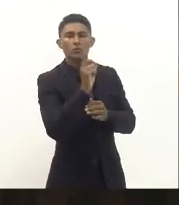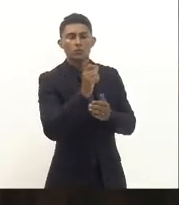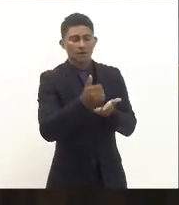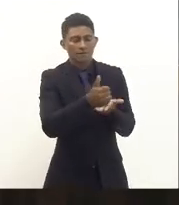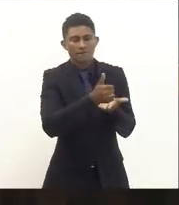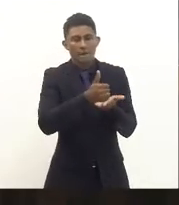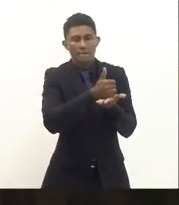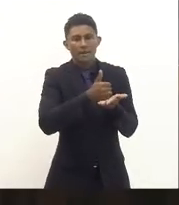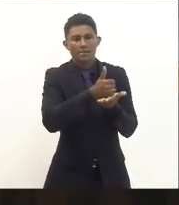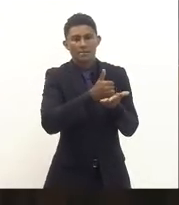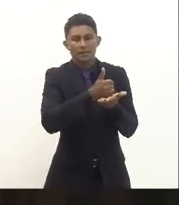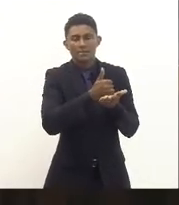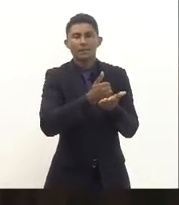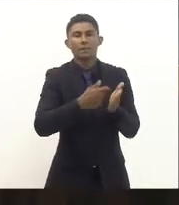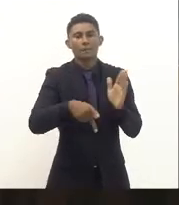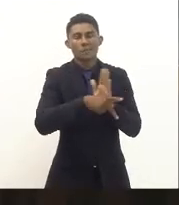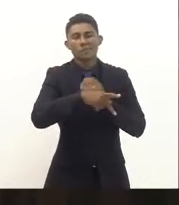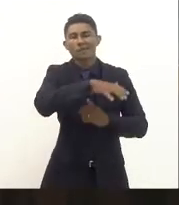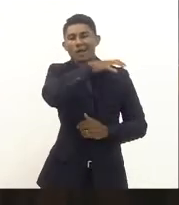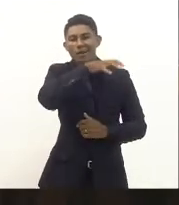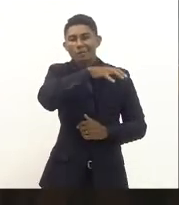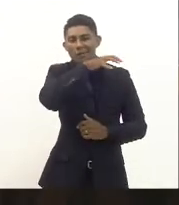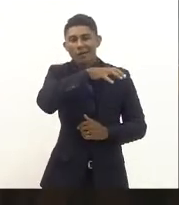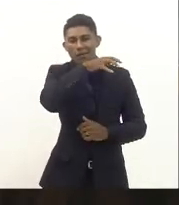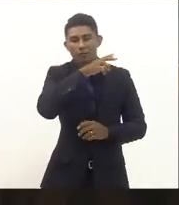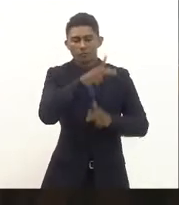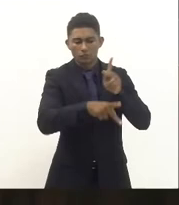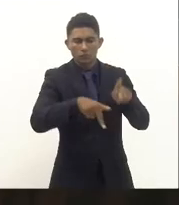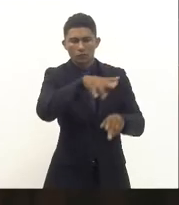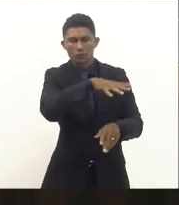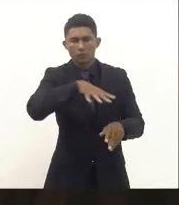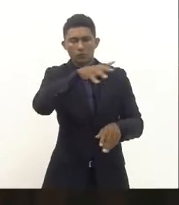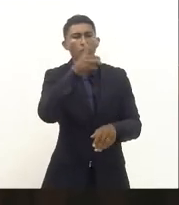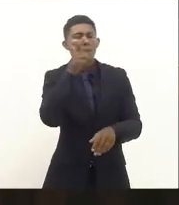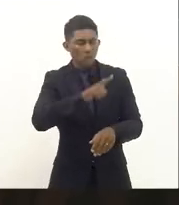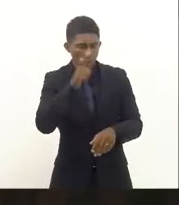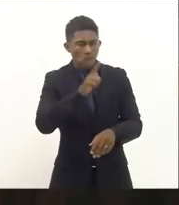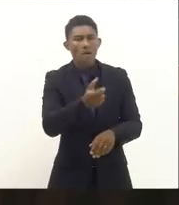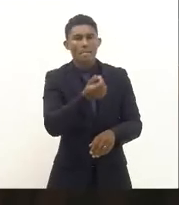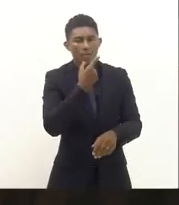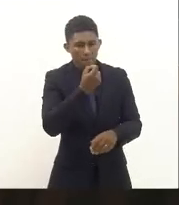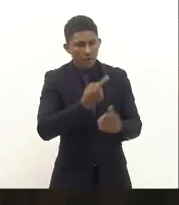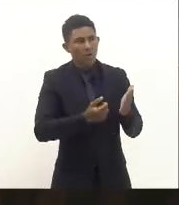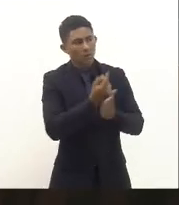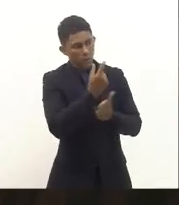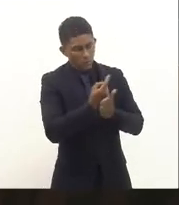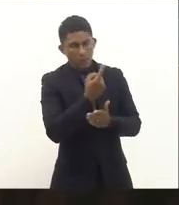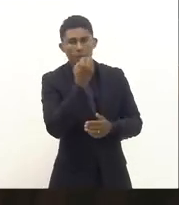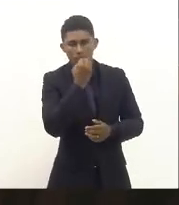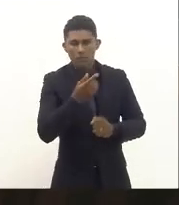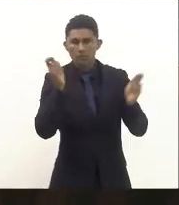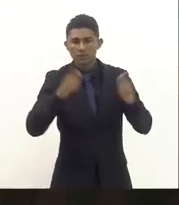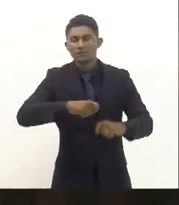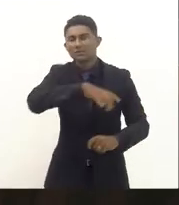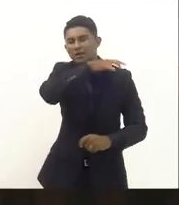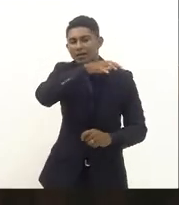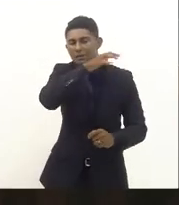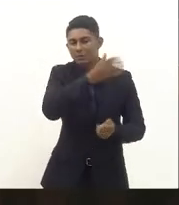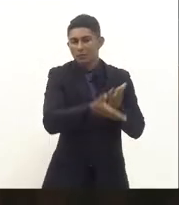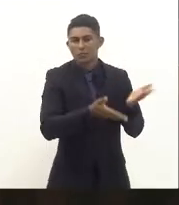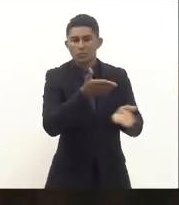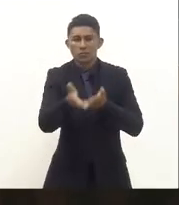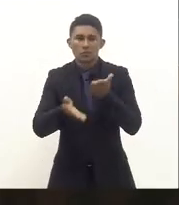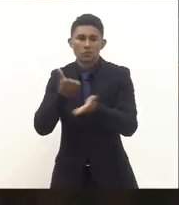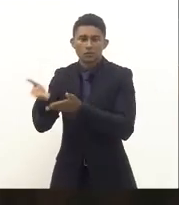Popular para garantir aí a população mais carente mais pobre de cuidar melhor dos seus Pets e já